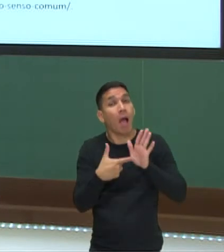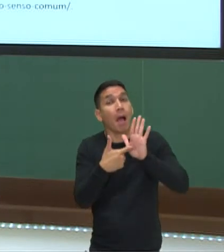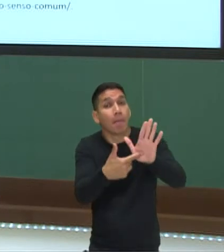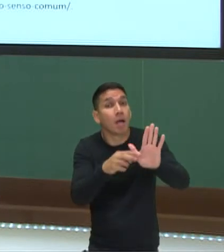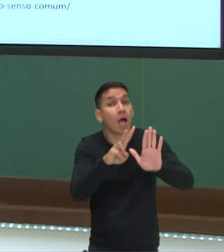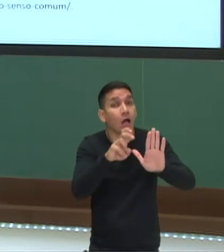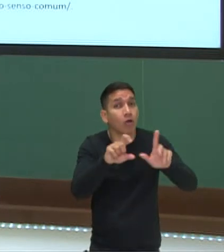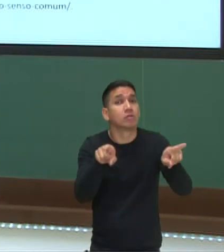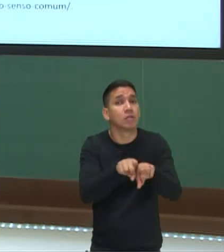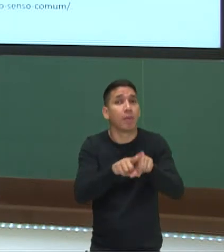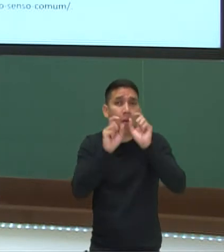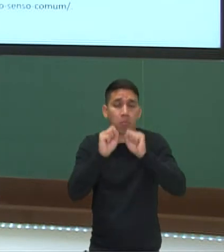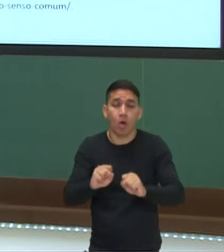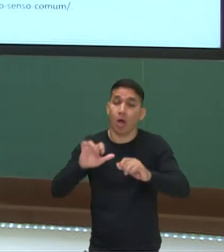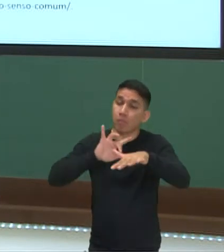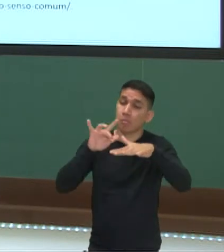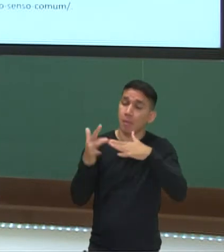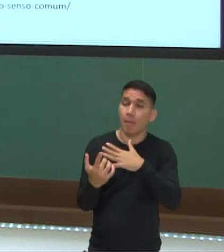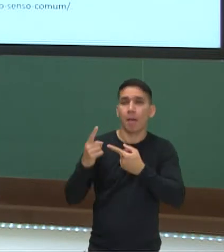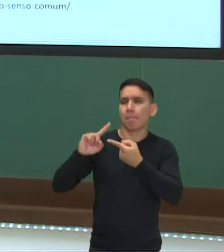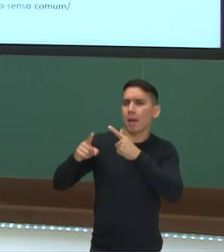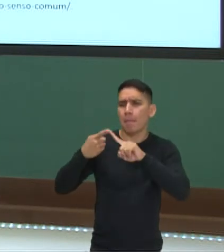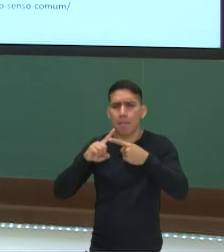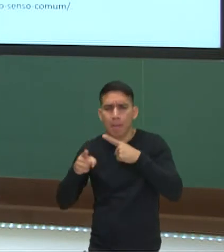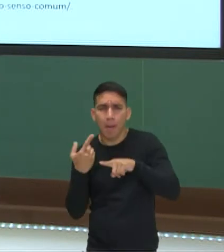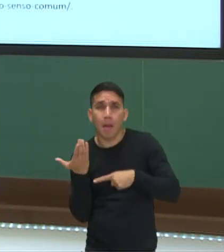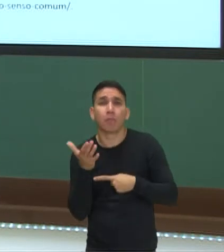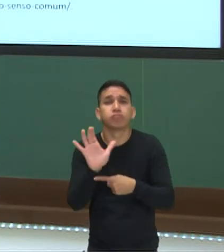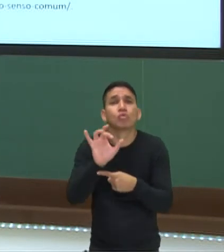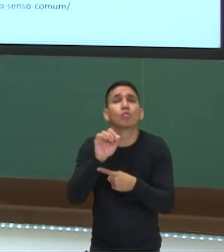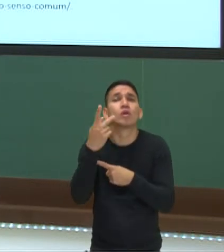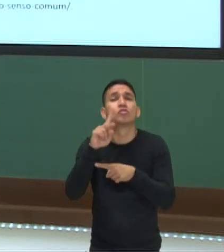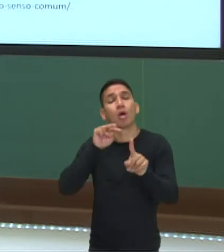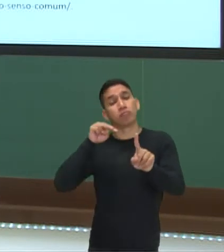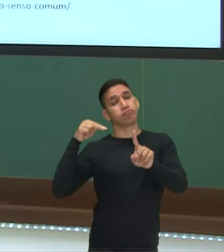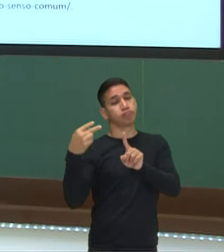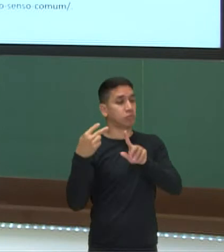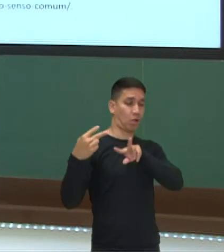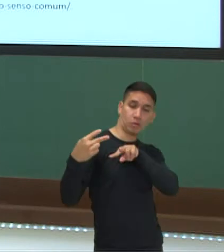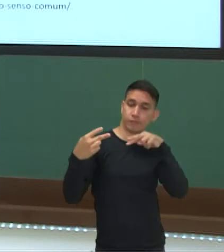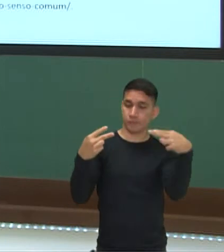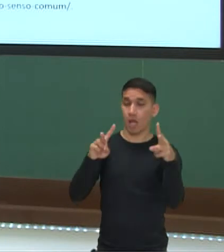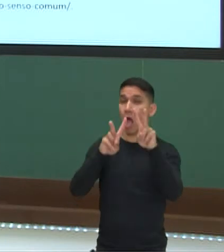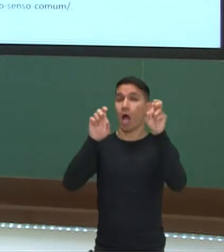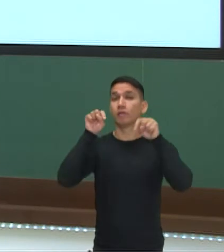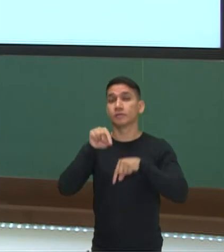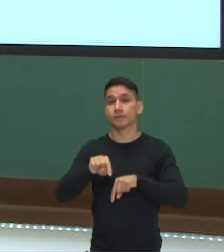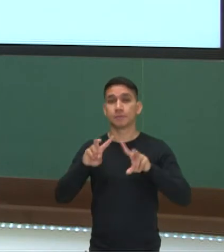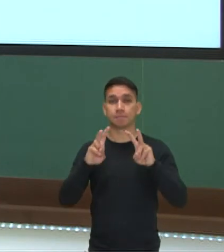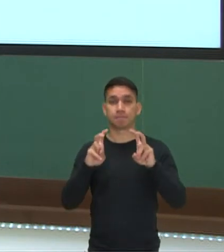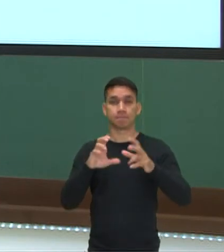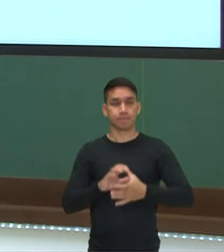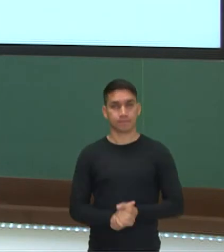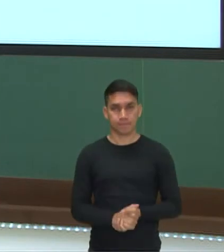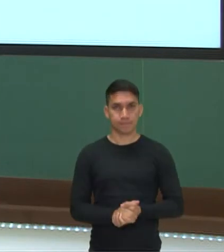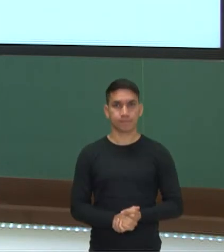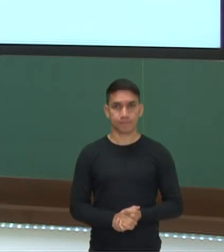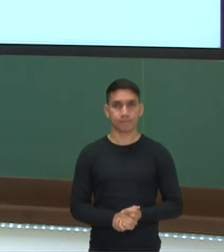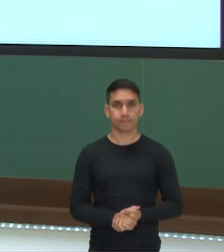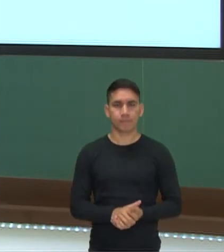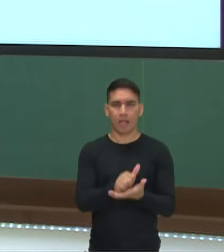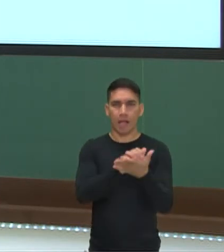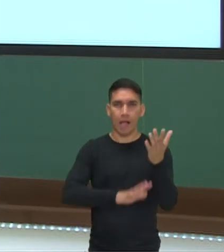ali nas redes sociais, colocar sua opinião, seu ponto de vista referente a esse tema.